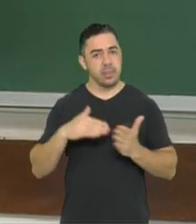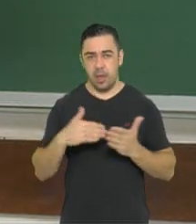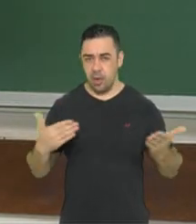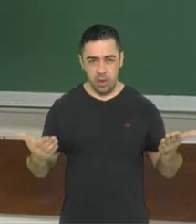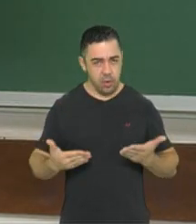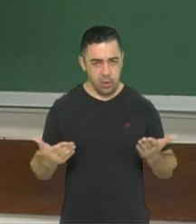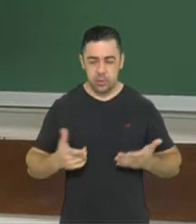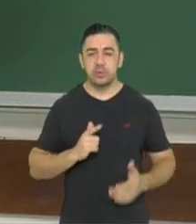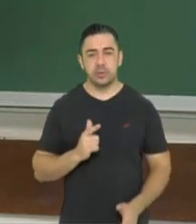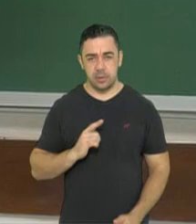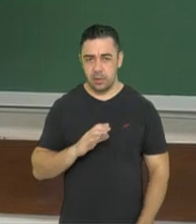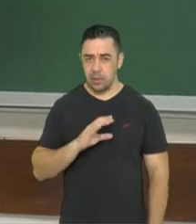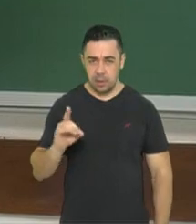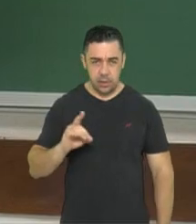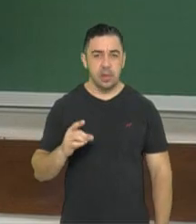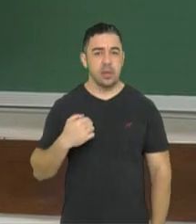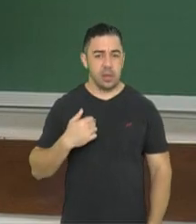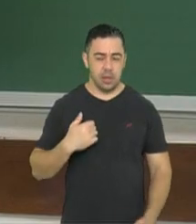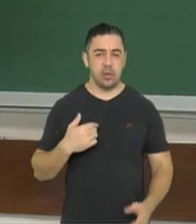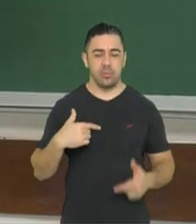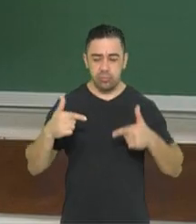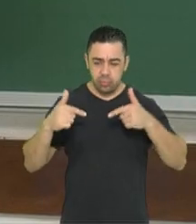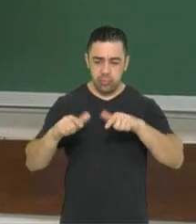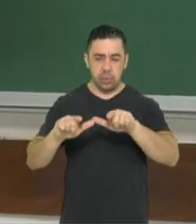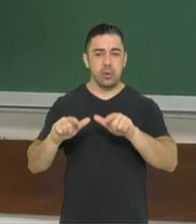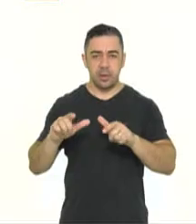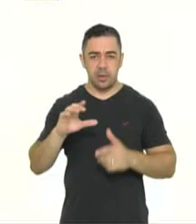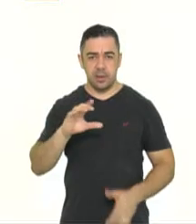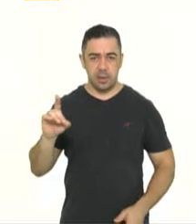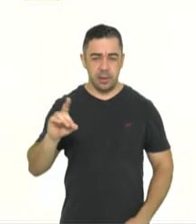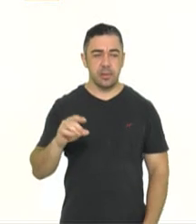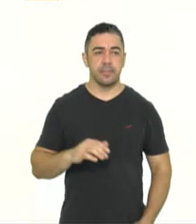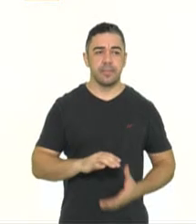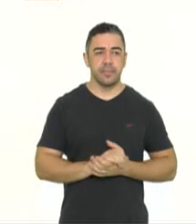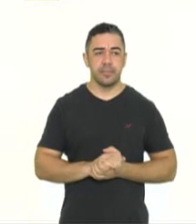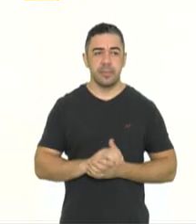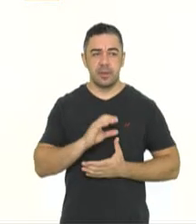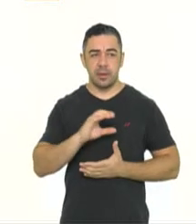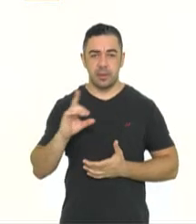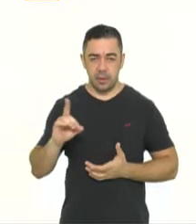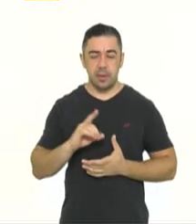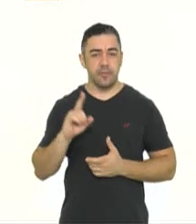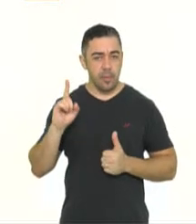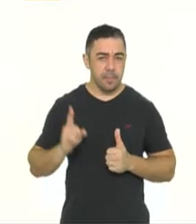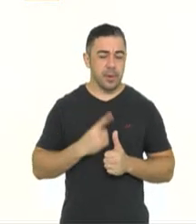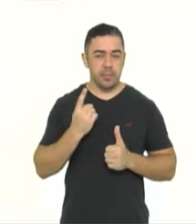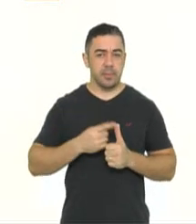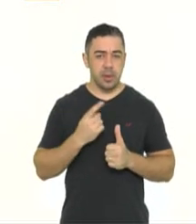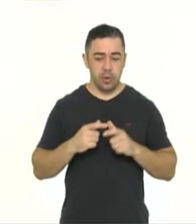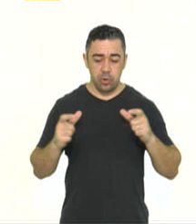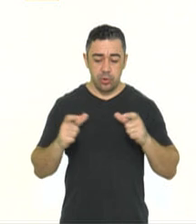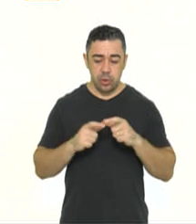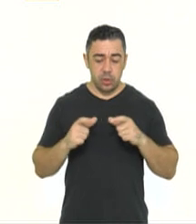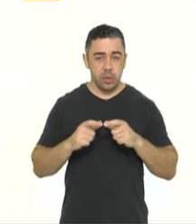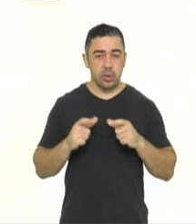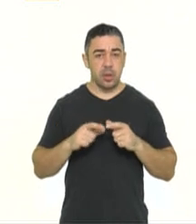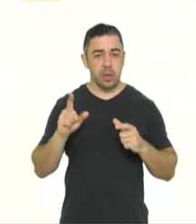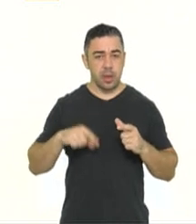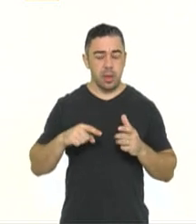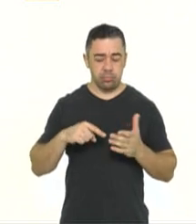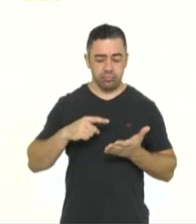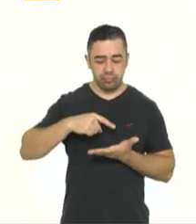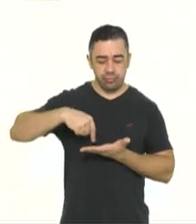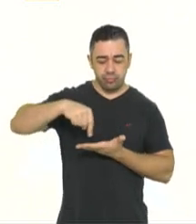hoje e escuto até no meu carro. O Compact Disc, CD, primeiro disco compacto com